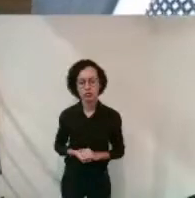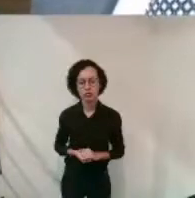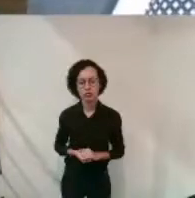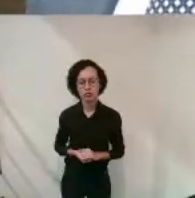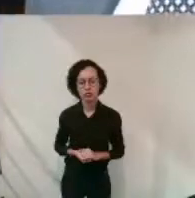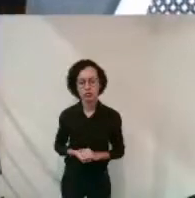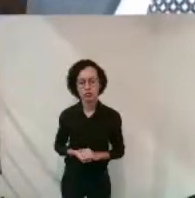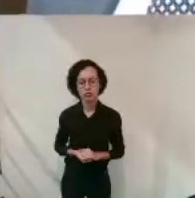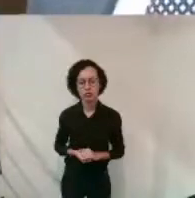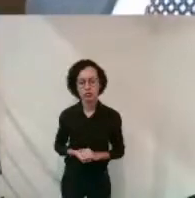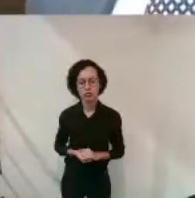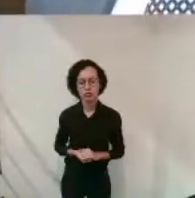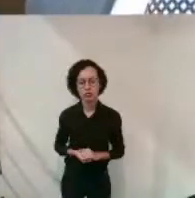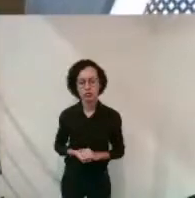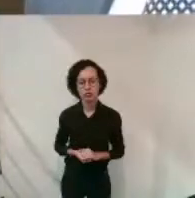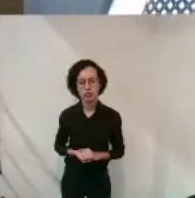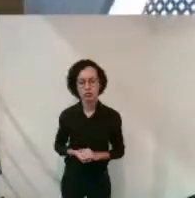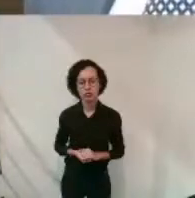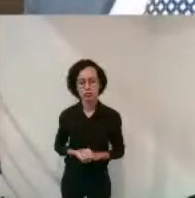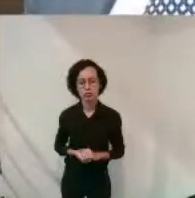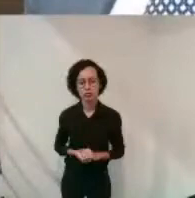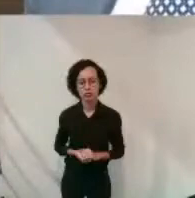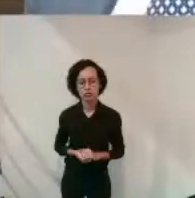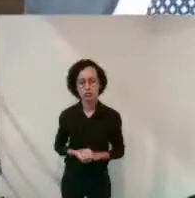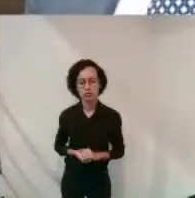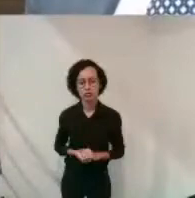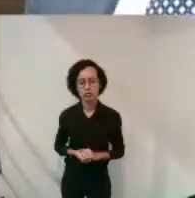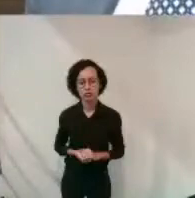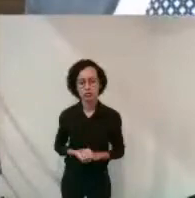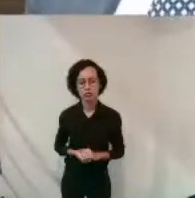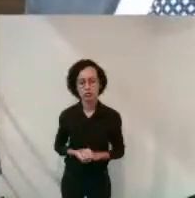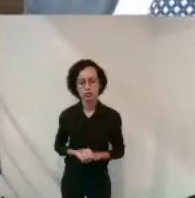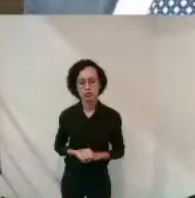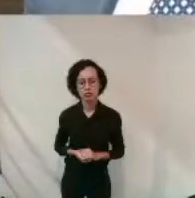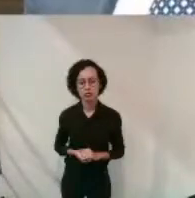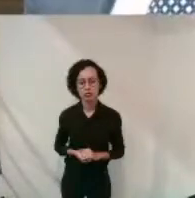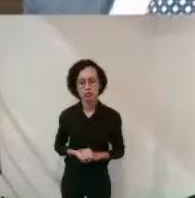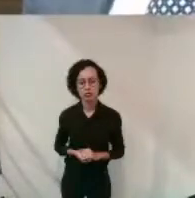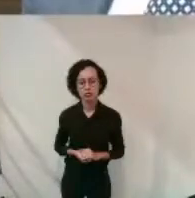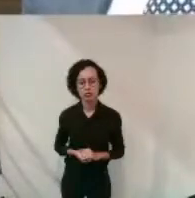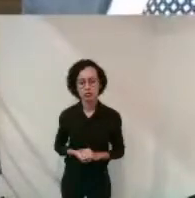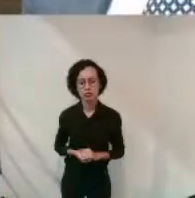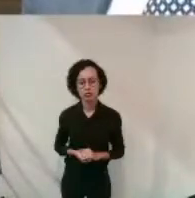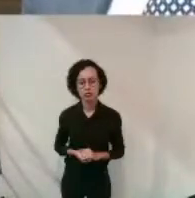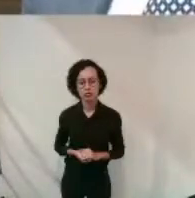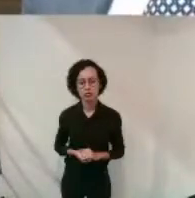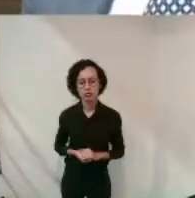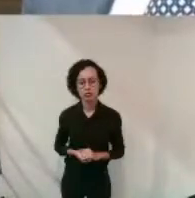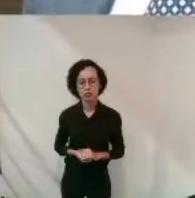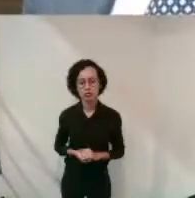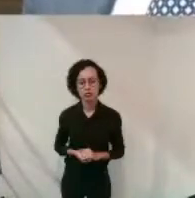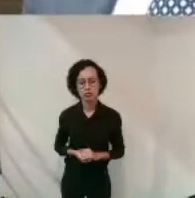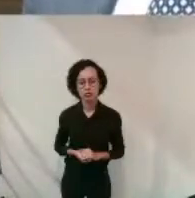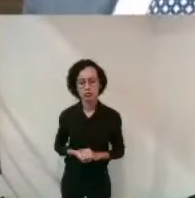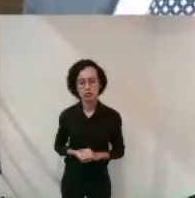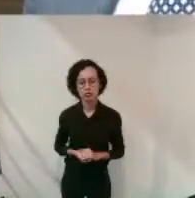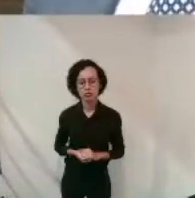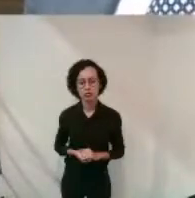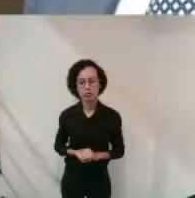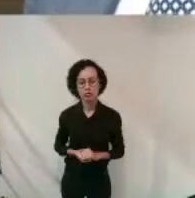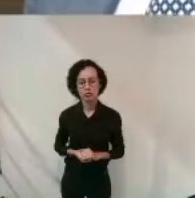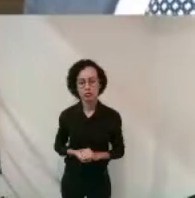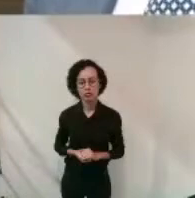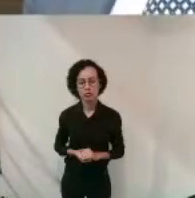tem travado, mas a gente tem esperanças porque hoje em dia a gente tem instrumentos mais modernos, como a gente falou, acordo de não